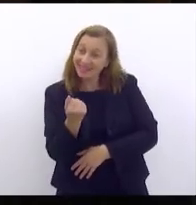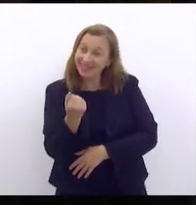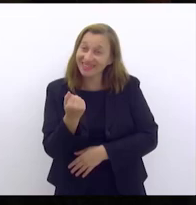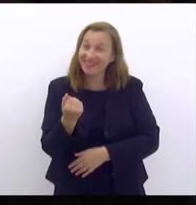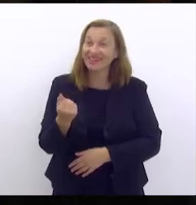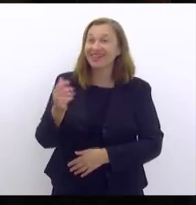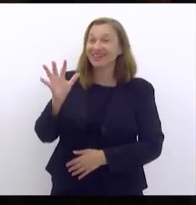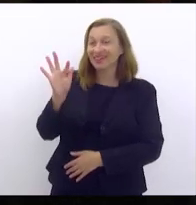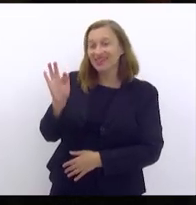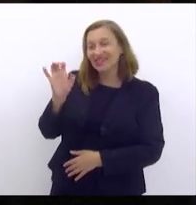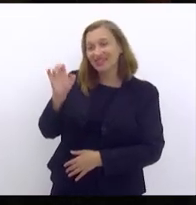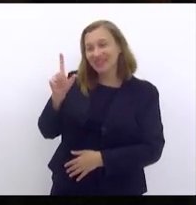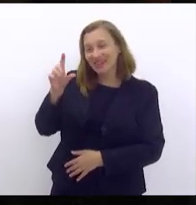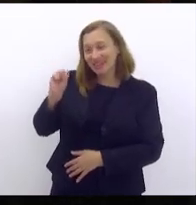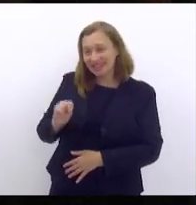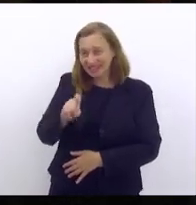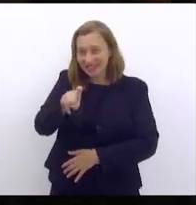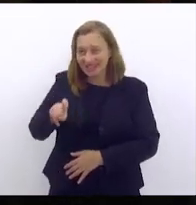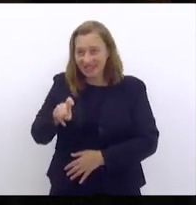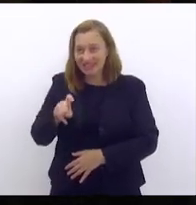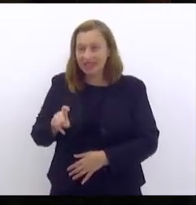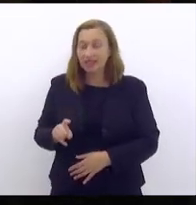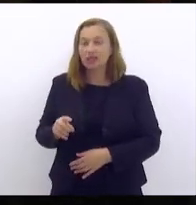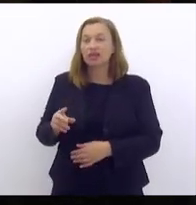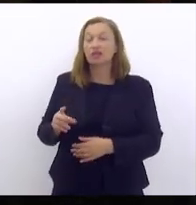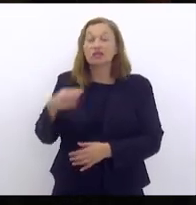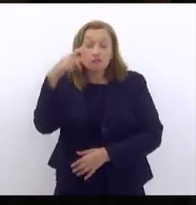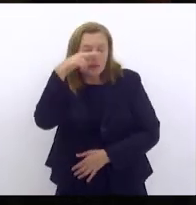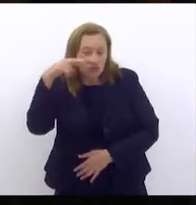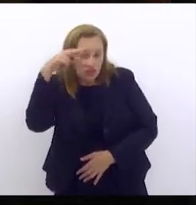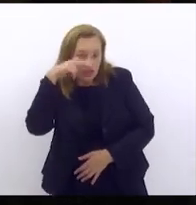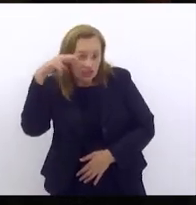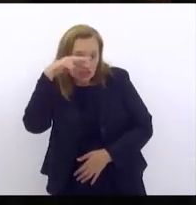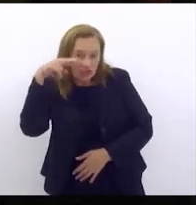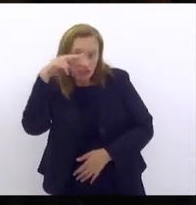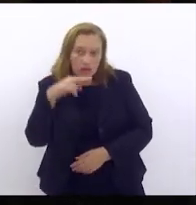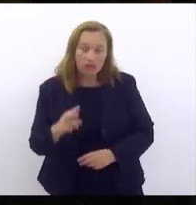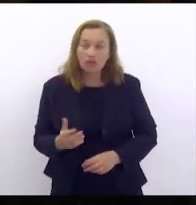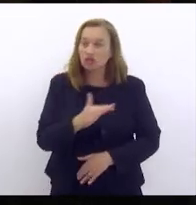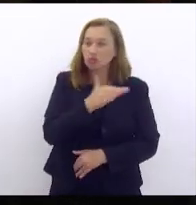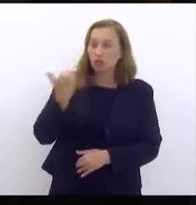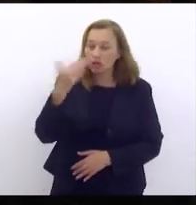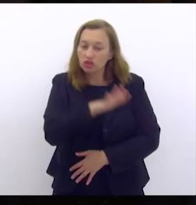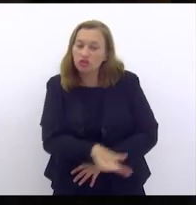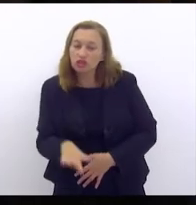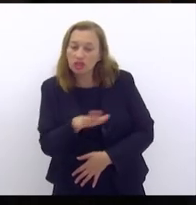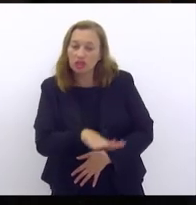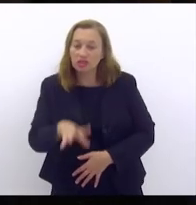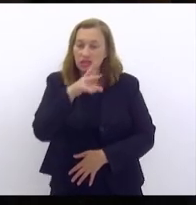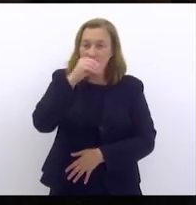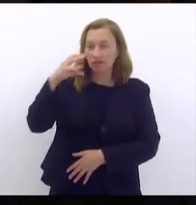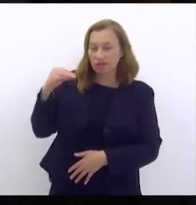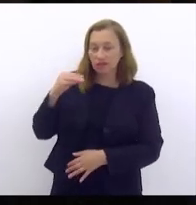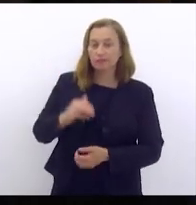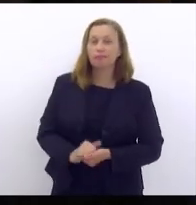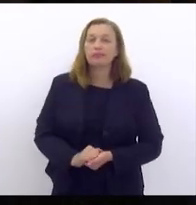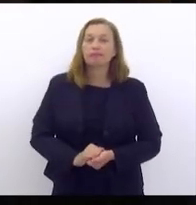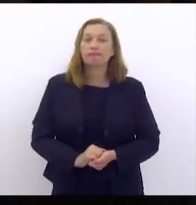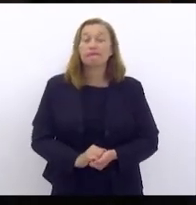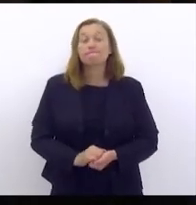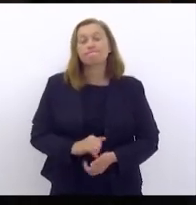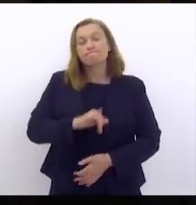aí a priorização de investigação em casos de assassinatos de crianças e adolescentes.